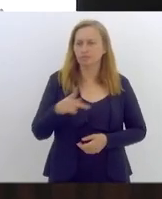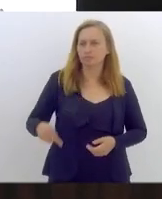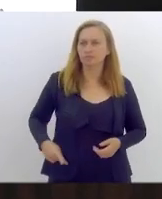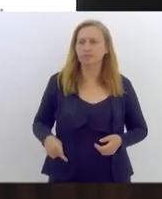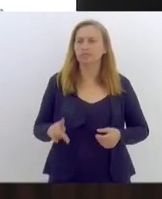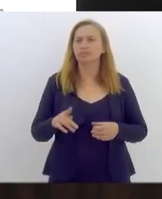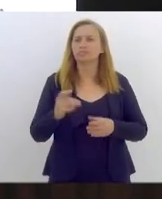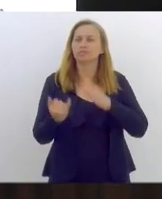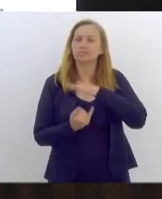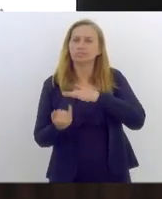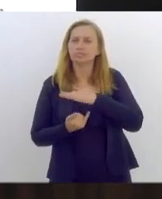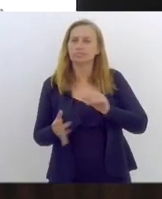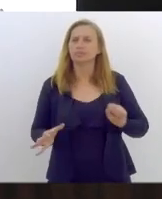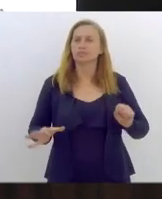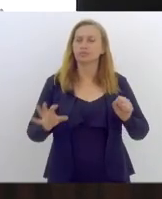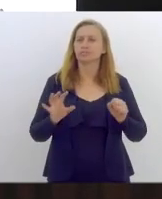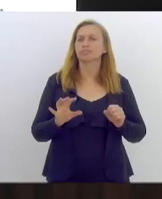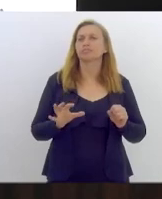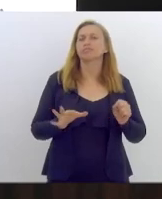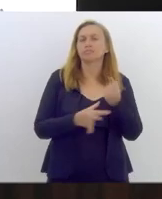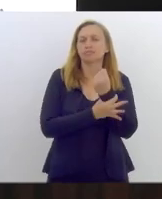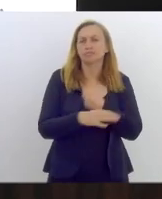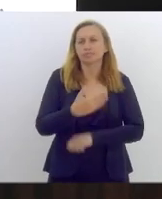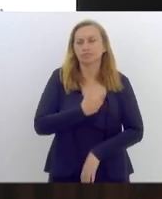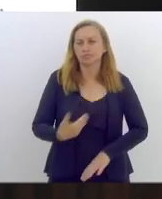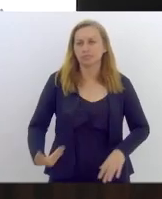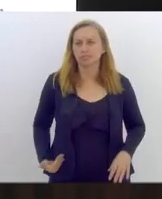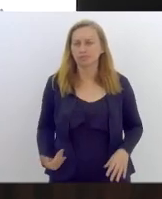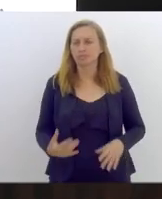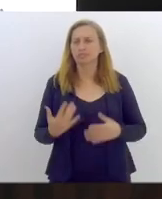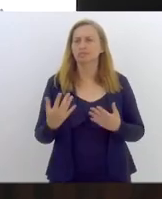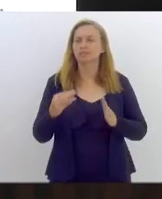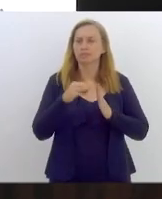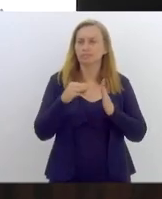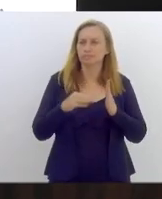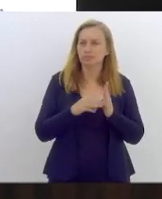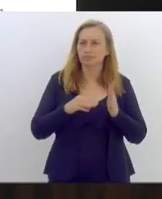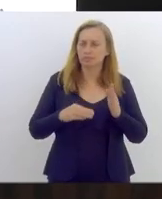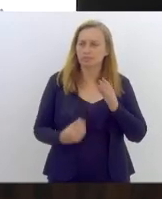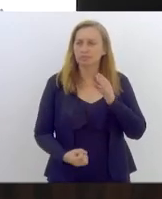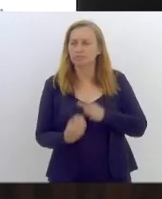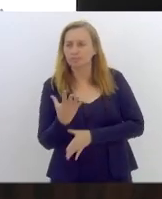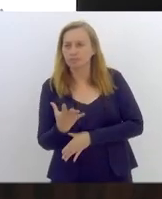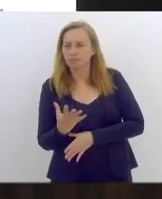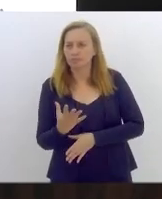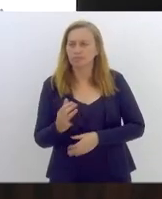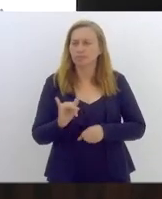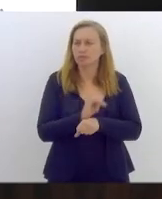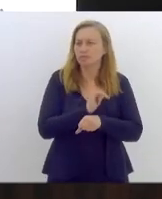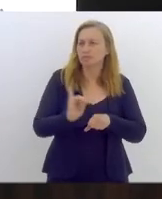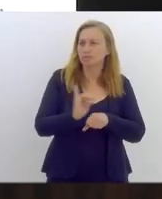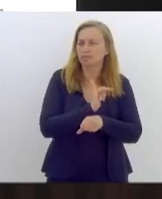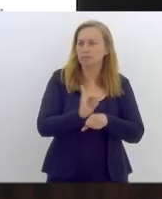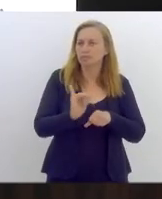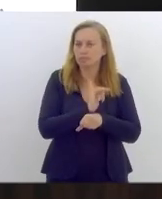Segurança Pública e responsável pela implementação de uma metodologia qualitativa para traçar estatísticas